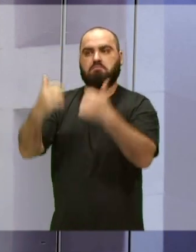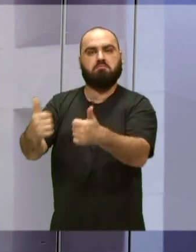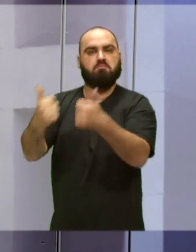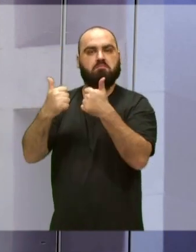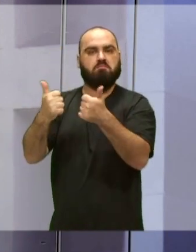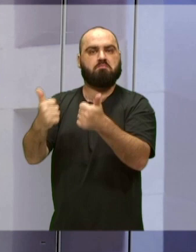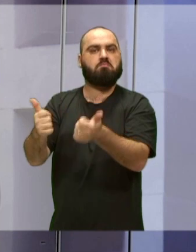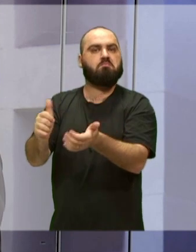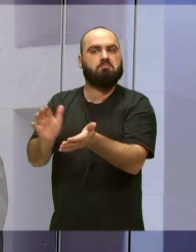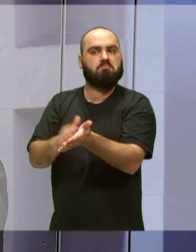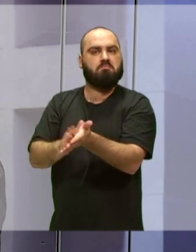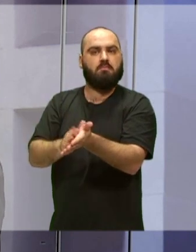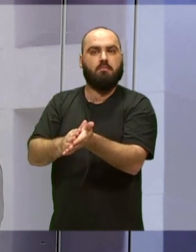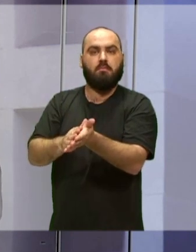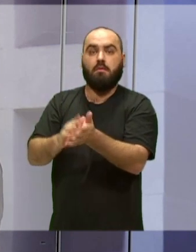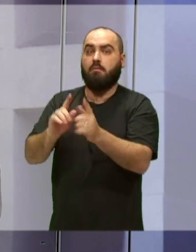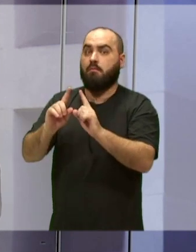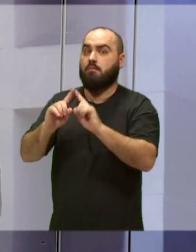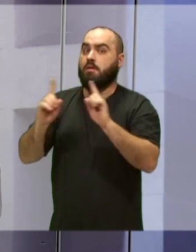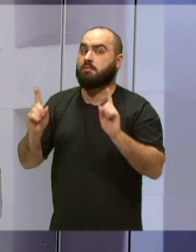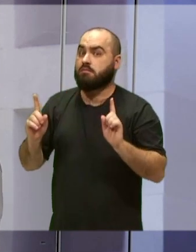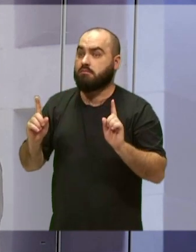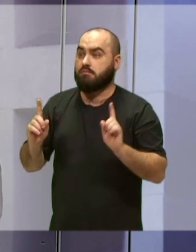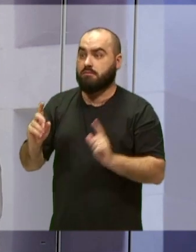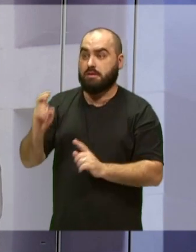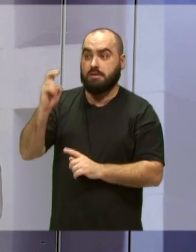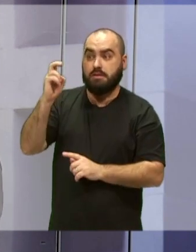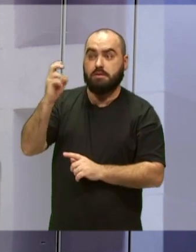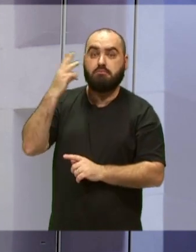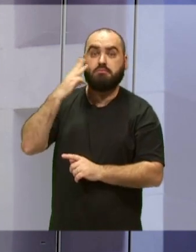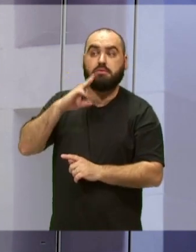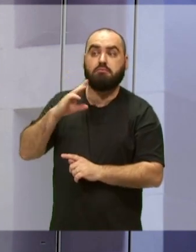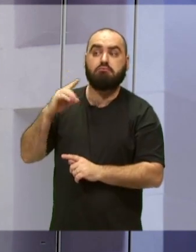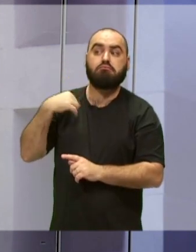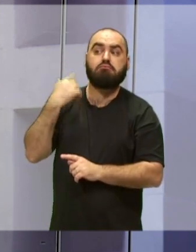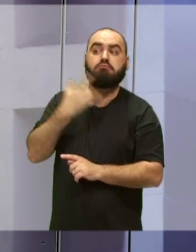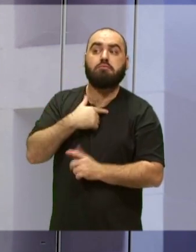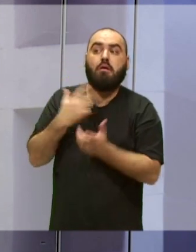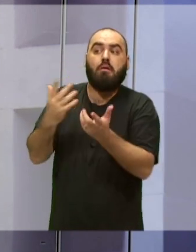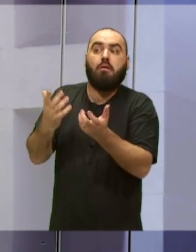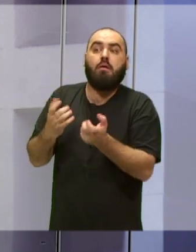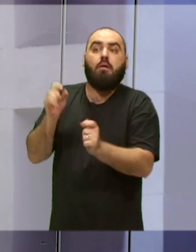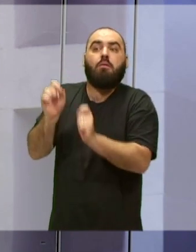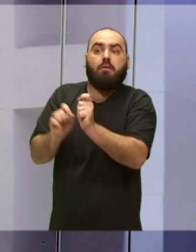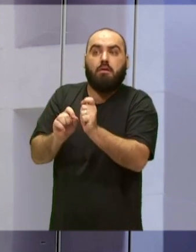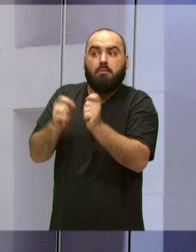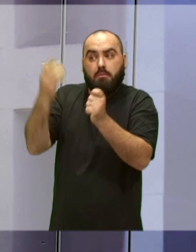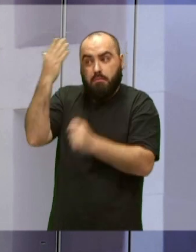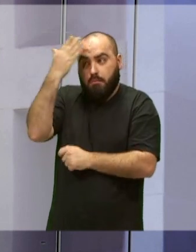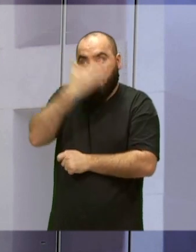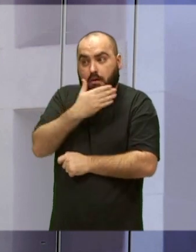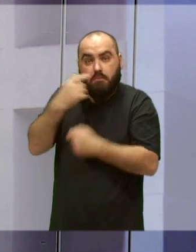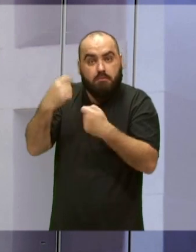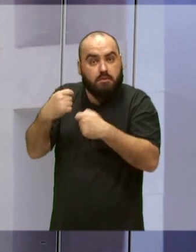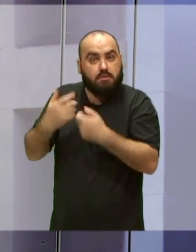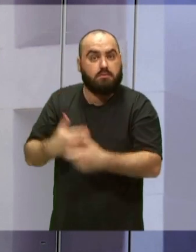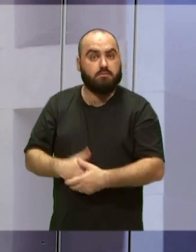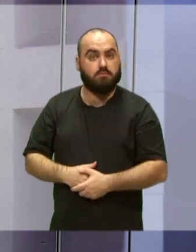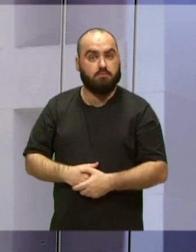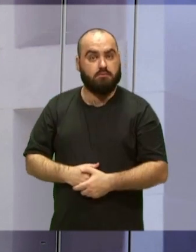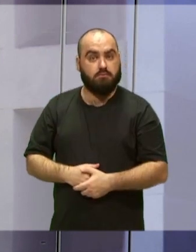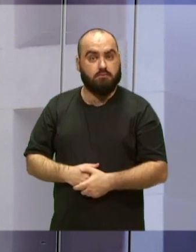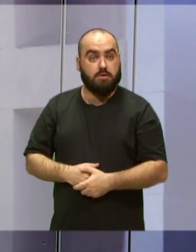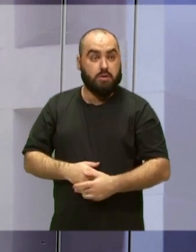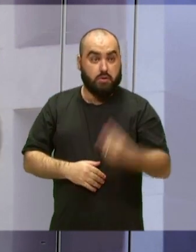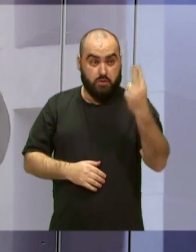que que aconteceu se esses 5 milhões que que nós queremos comprova as necessidades Será que de repente 2,5 não